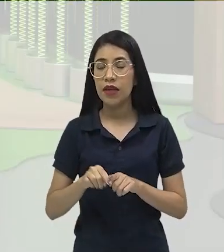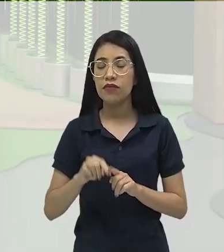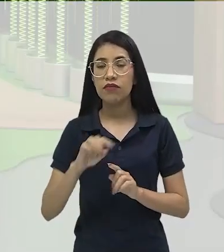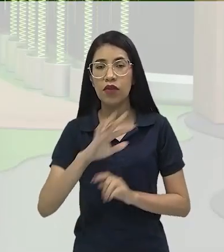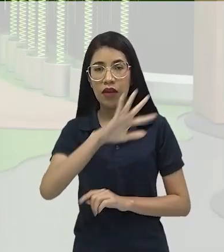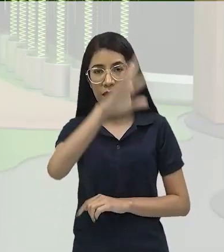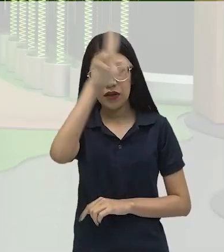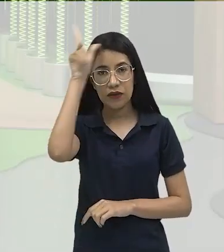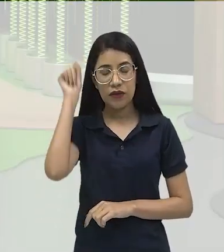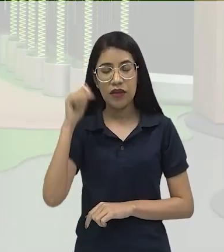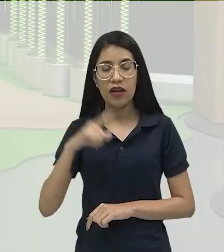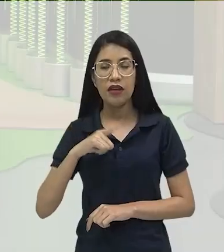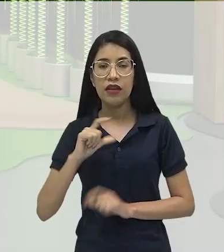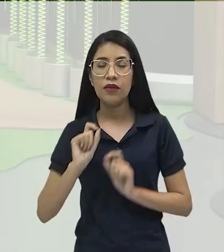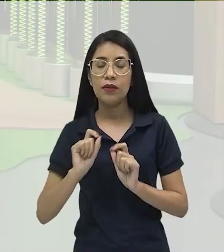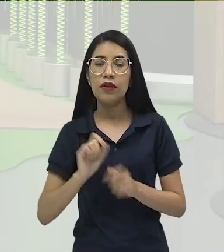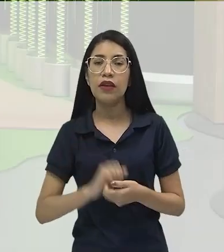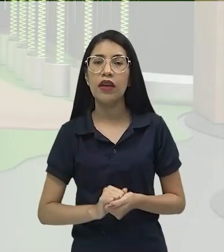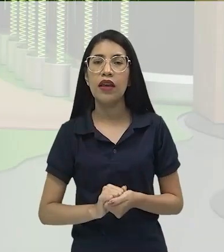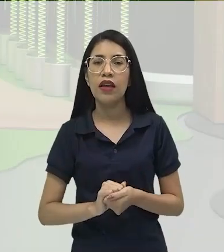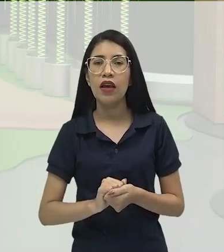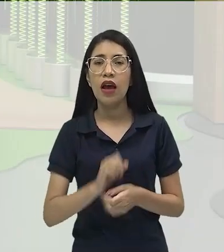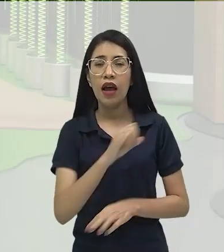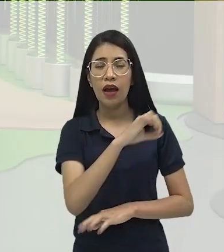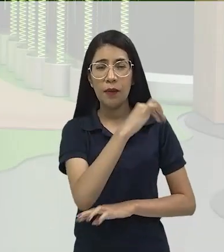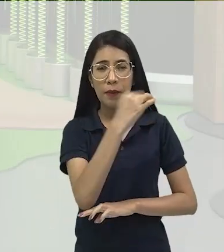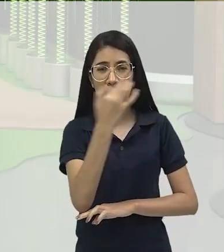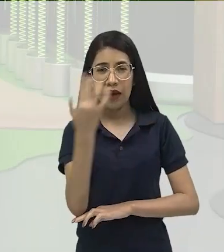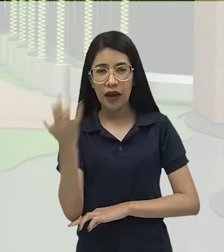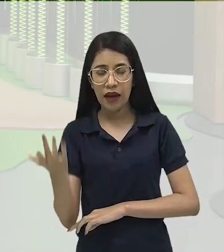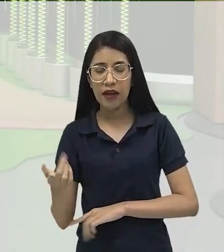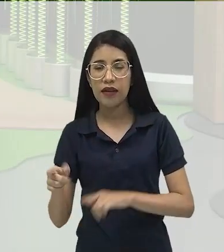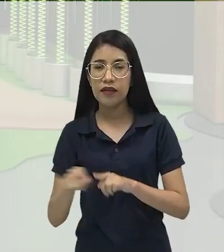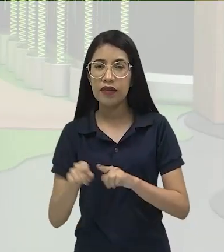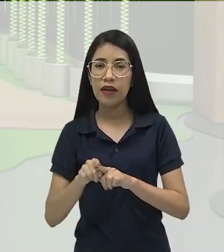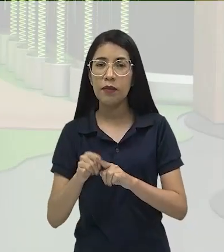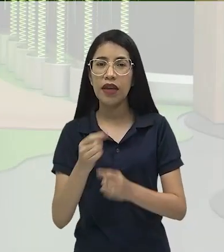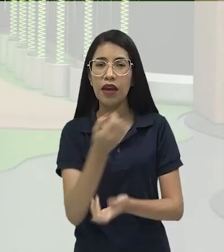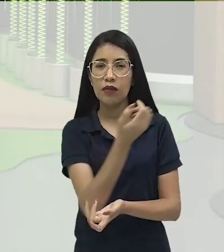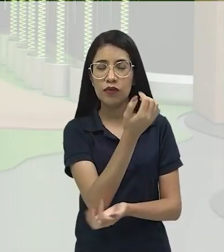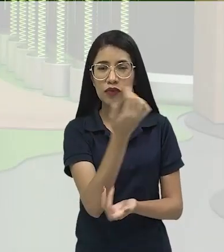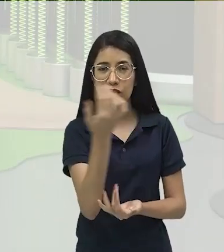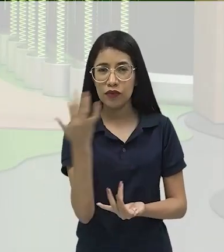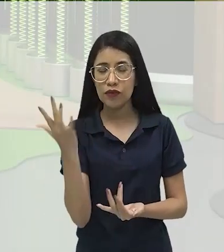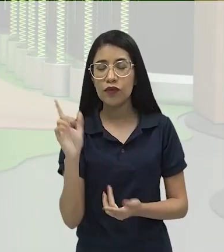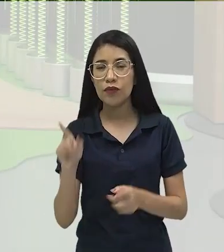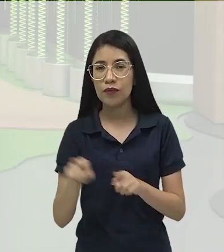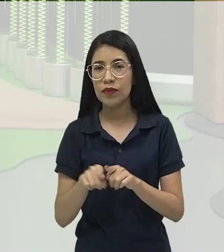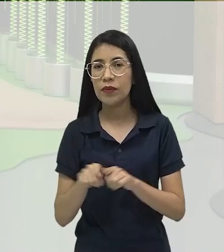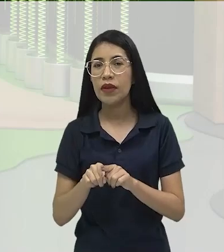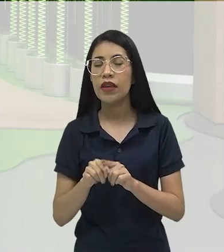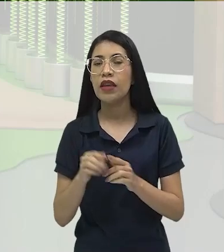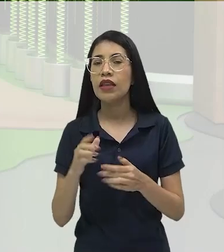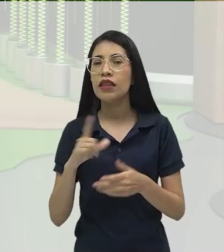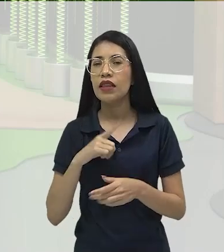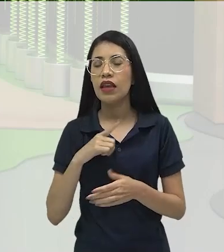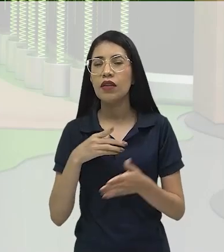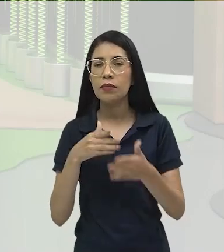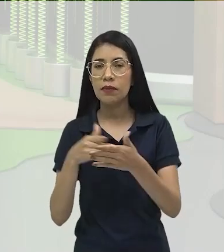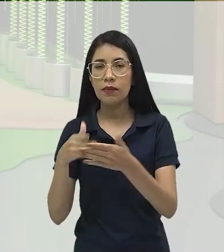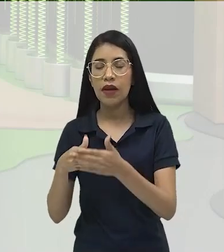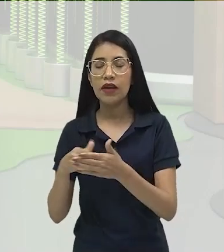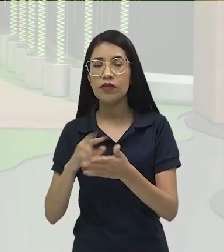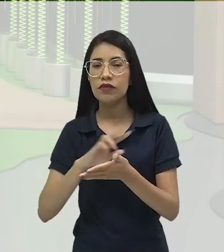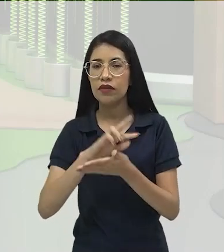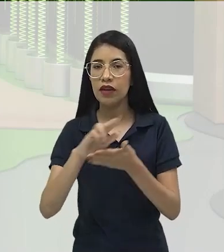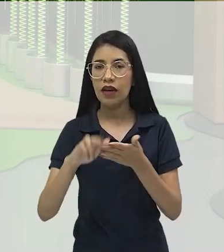uma grande quantidade de desmatamento e de queimada que afeta diretamente tudo isso. Então